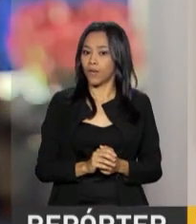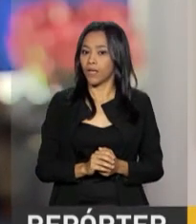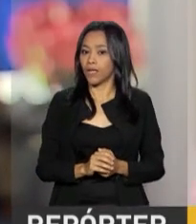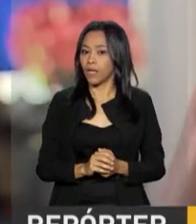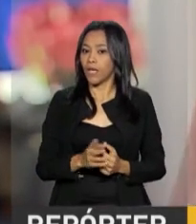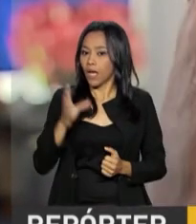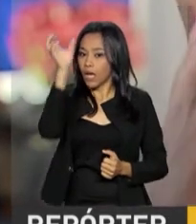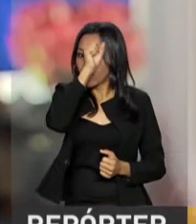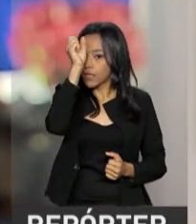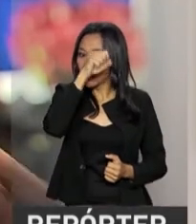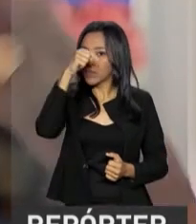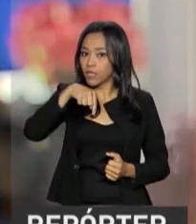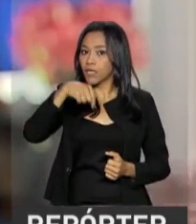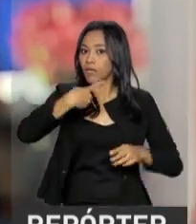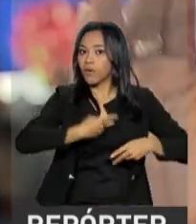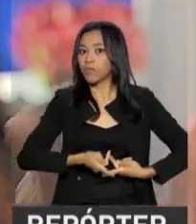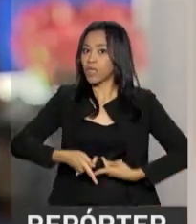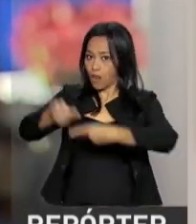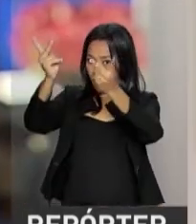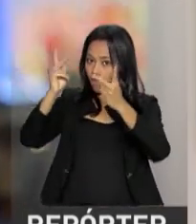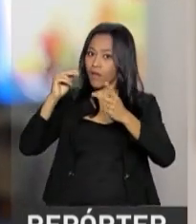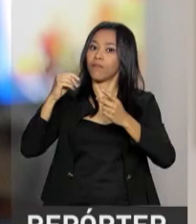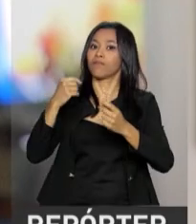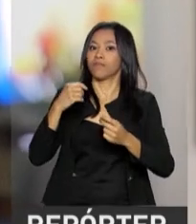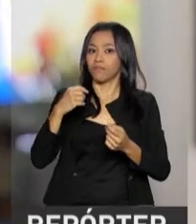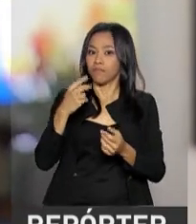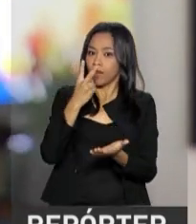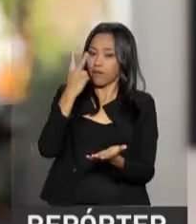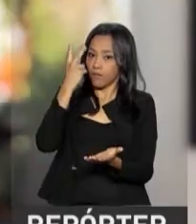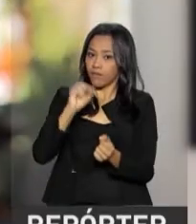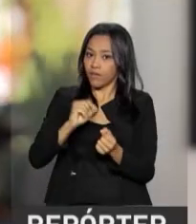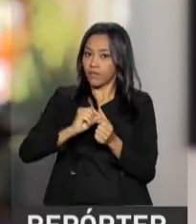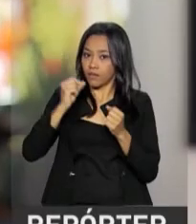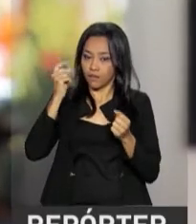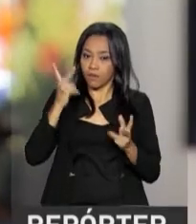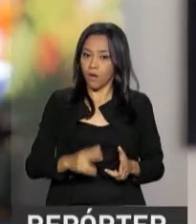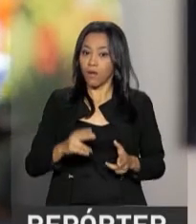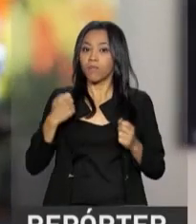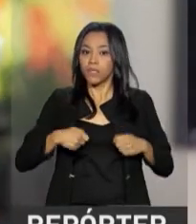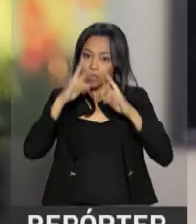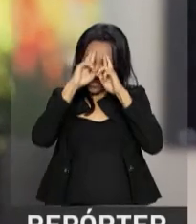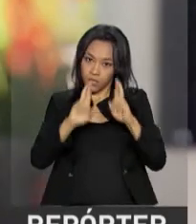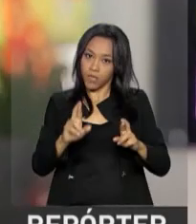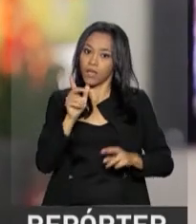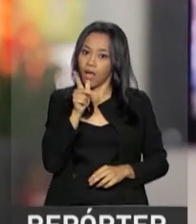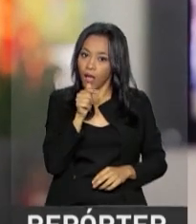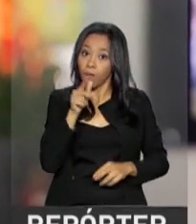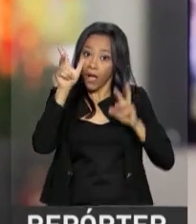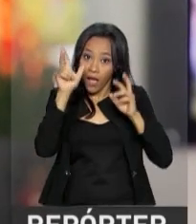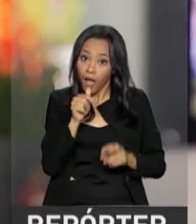aprender de aqui, levar lá o que nós temos lá para fazer a mesma coisa. Água tem que respeitar. Água é